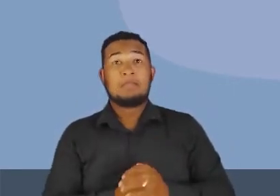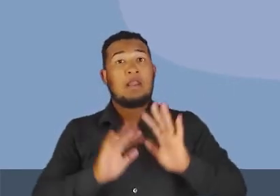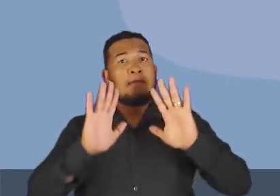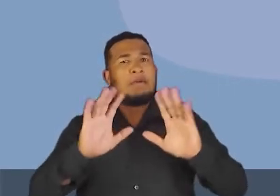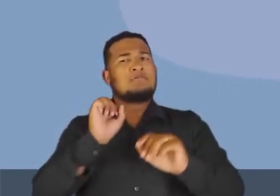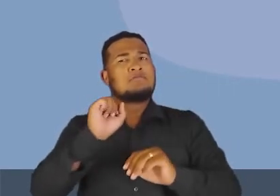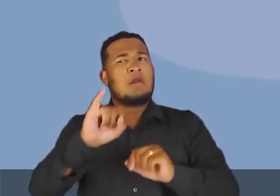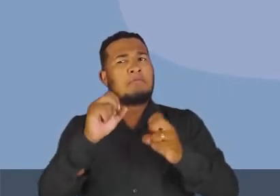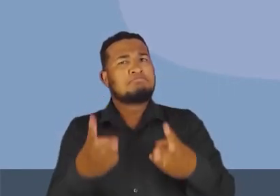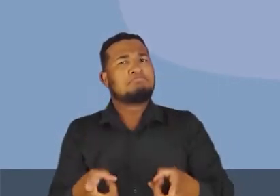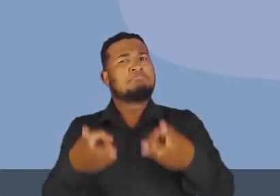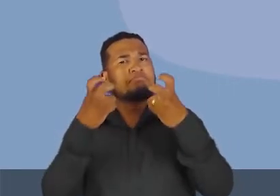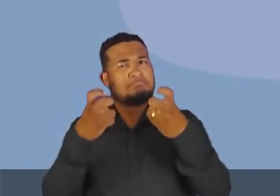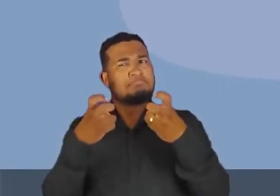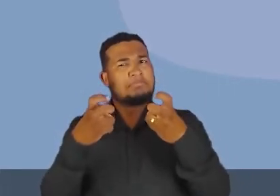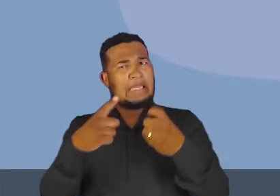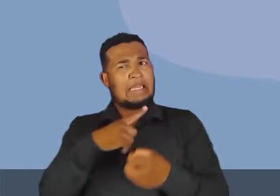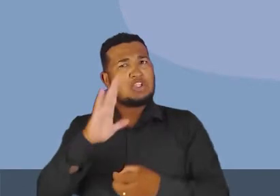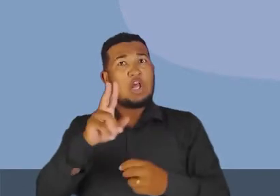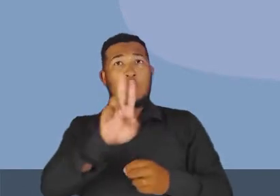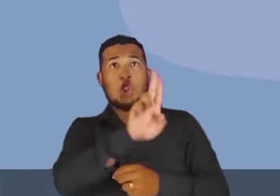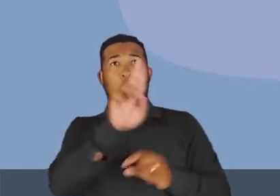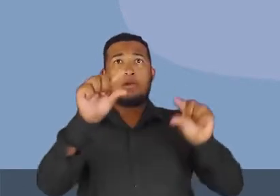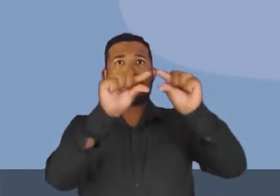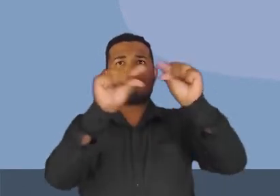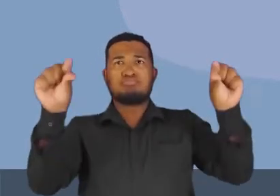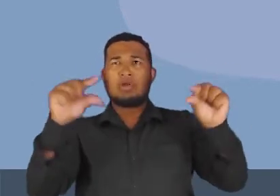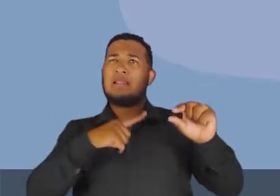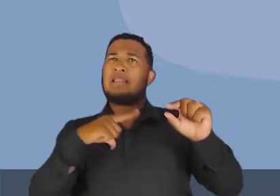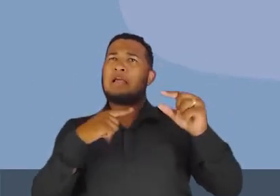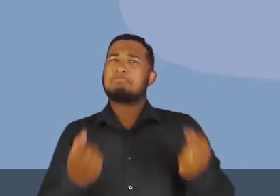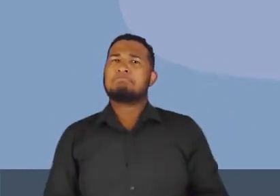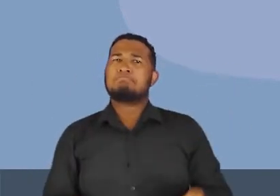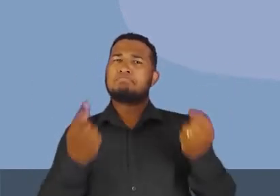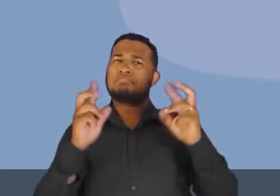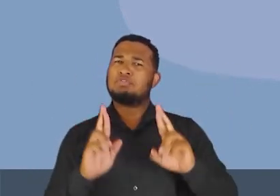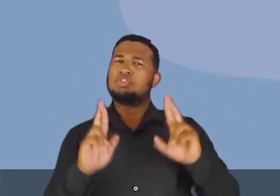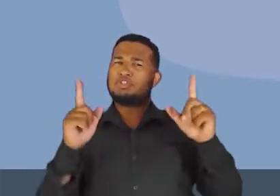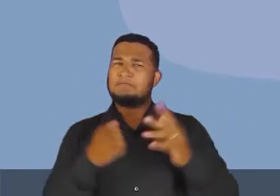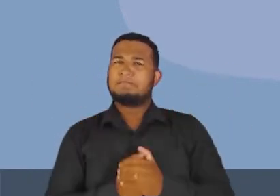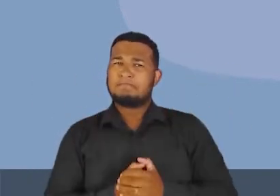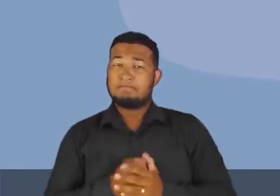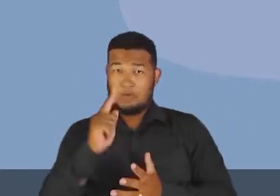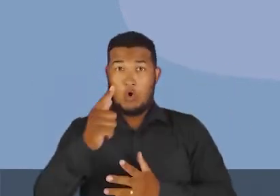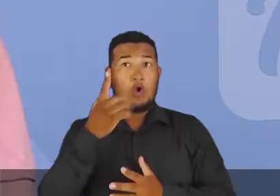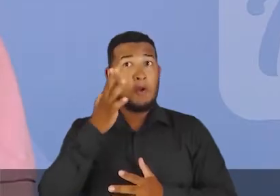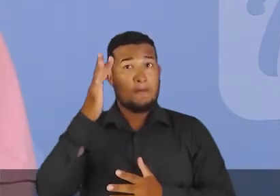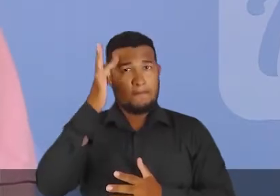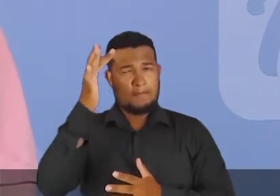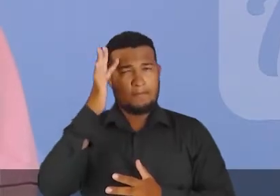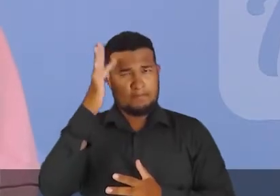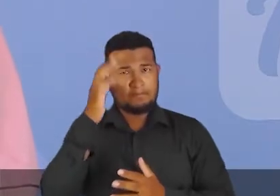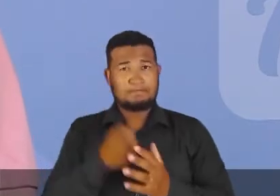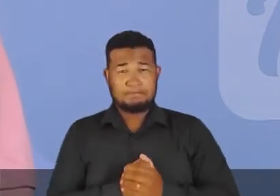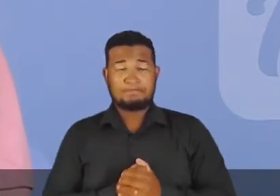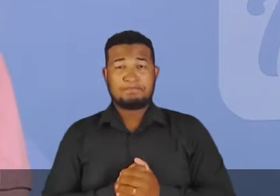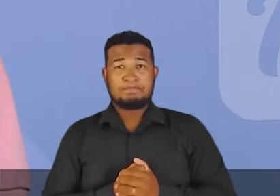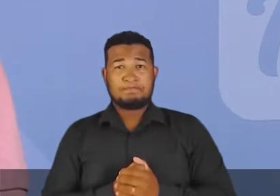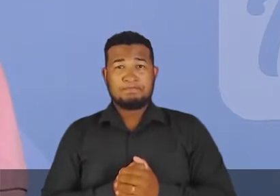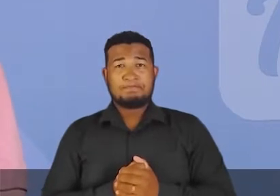gente observar, já no nome existe uma contradição. Pensa aqui junto comigo. Olha